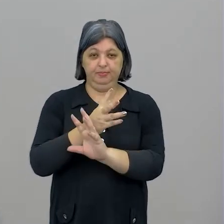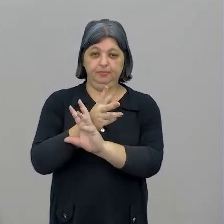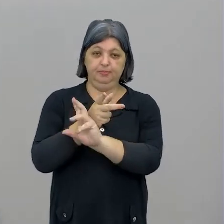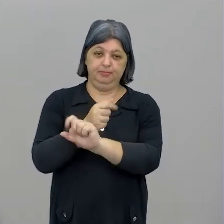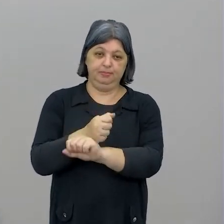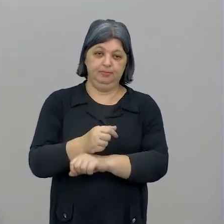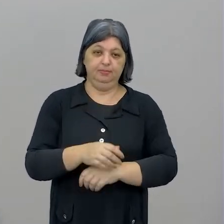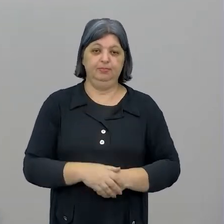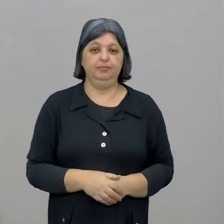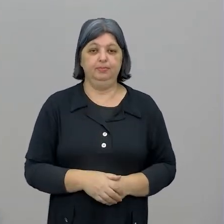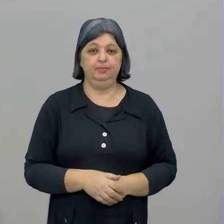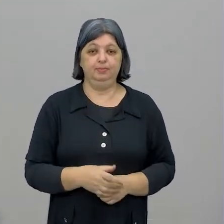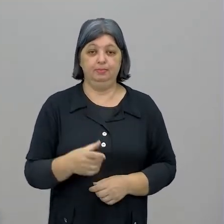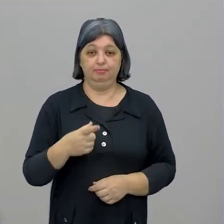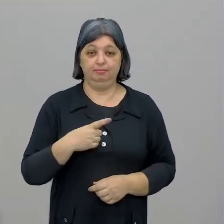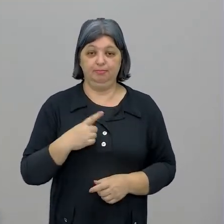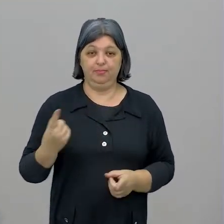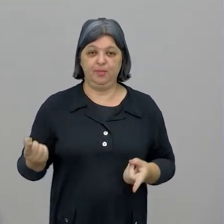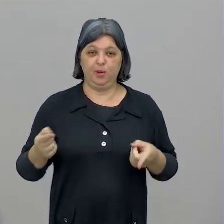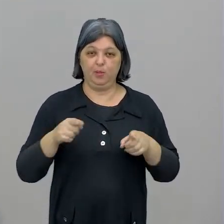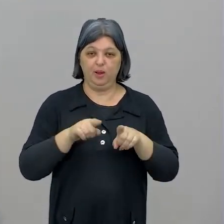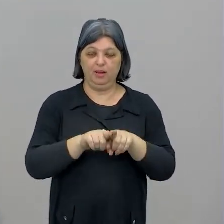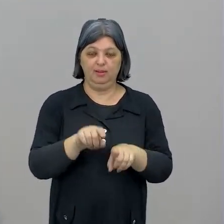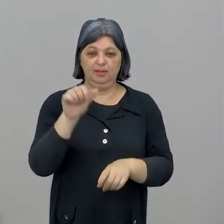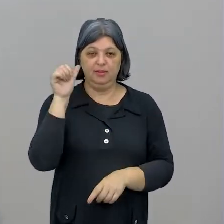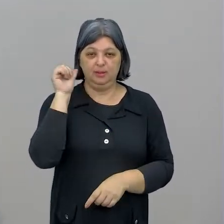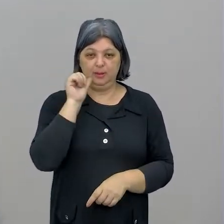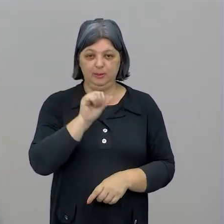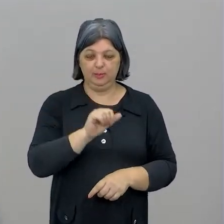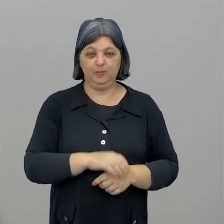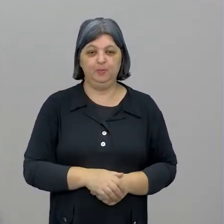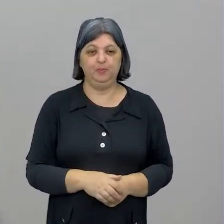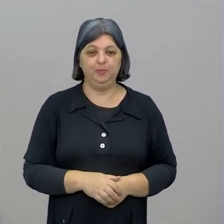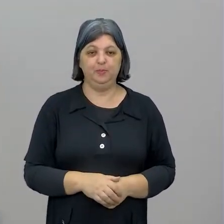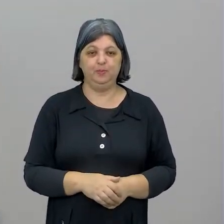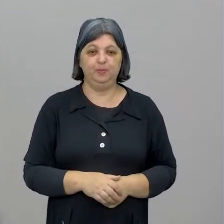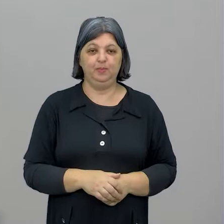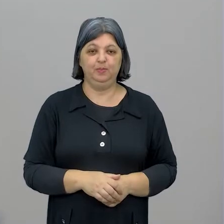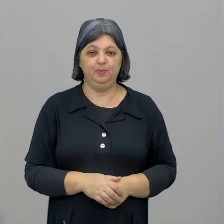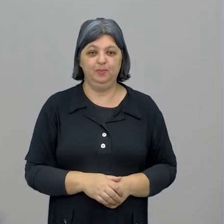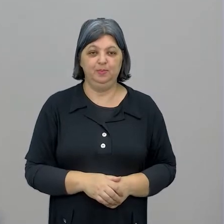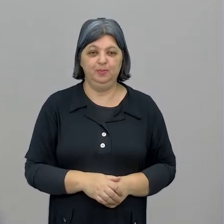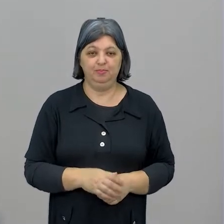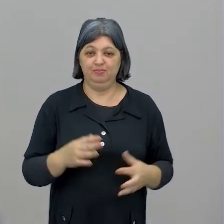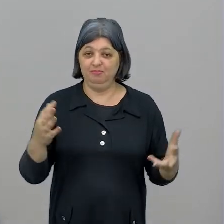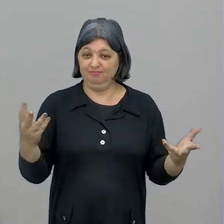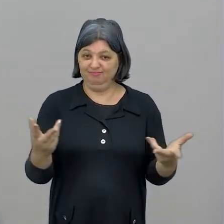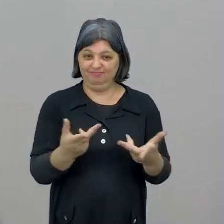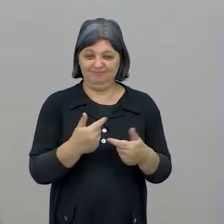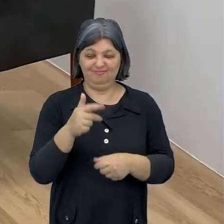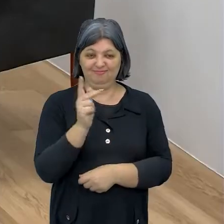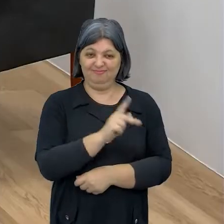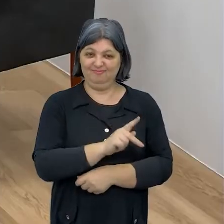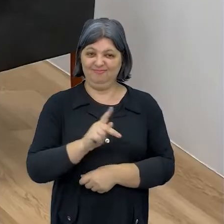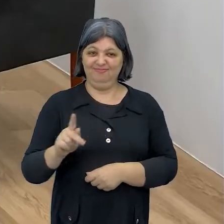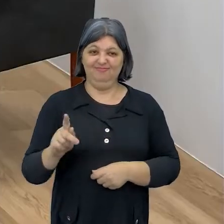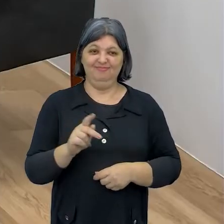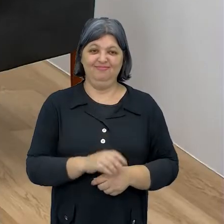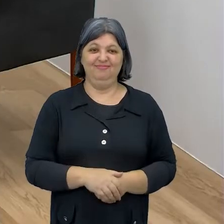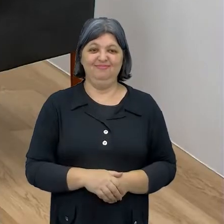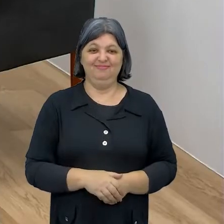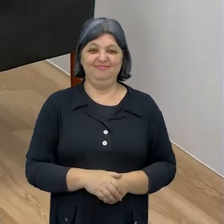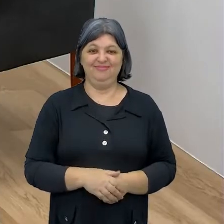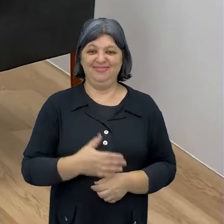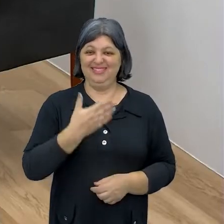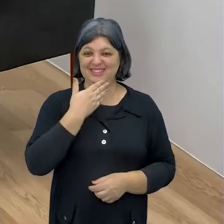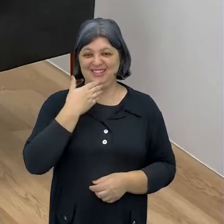minha parceirona dessas ocasiões, a super professora, a melhor